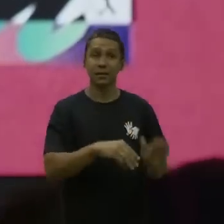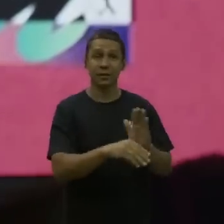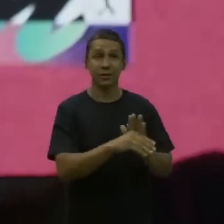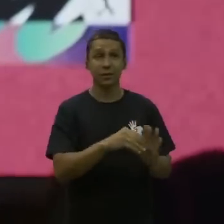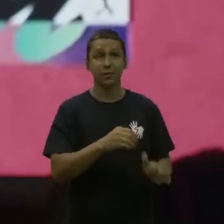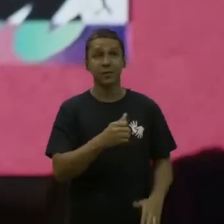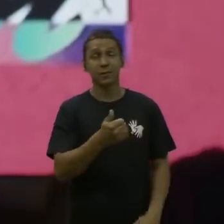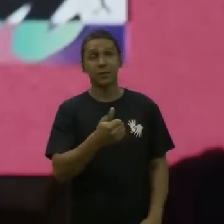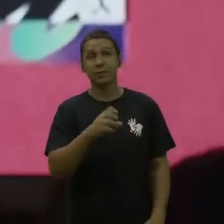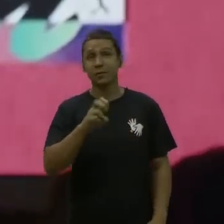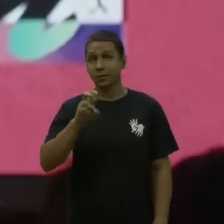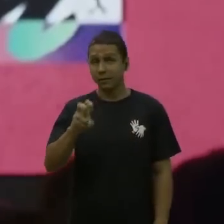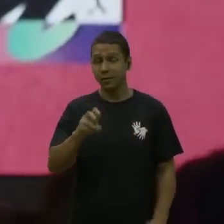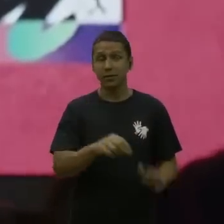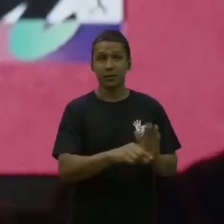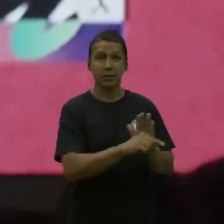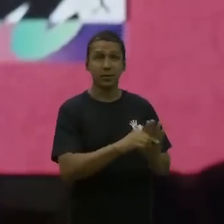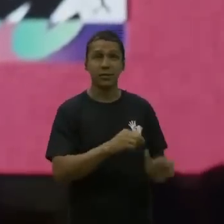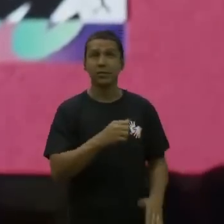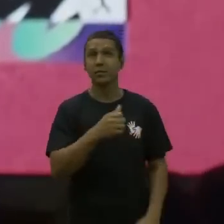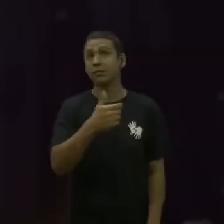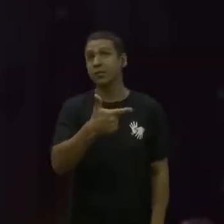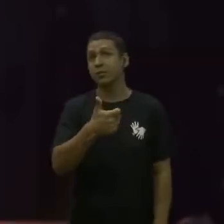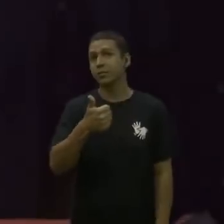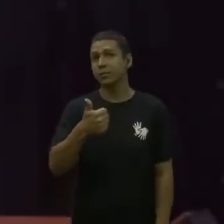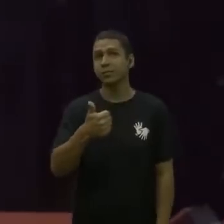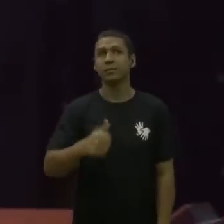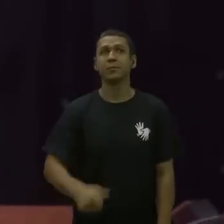15, versículo de número 21.